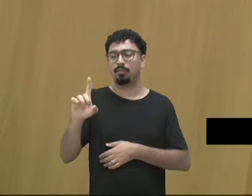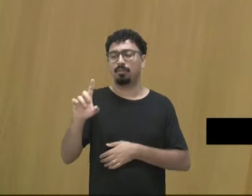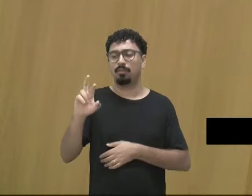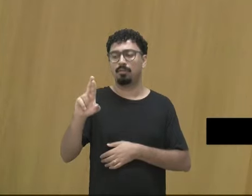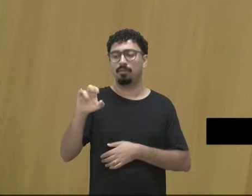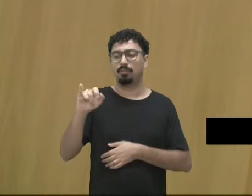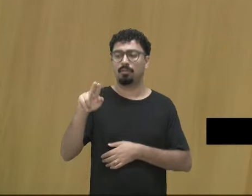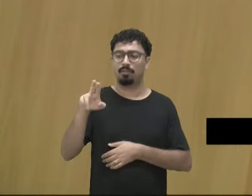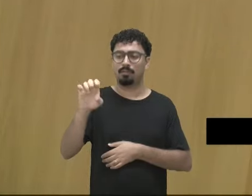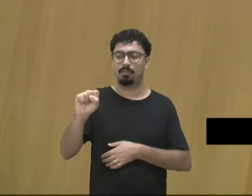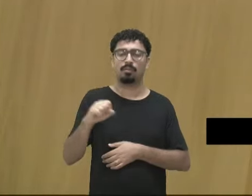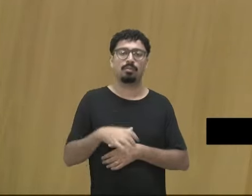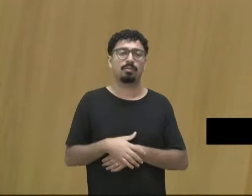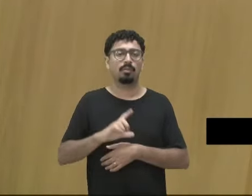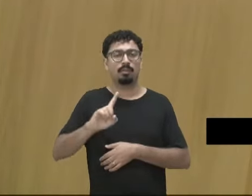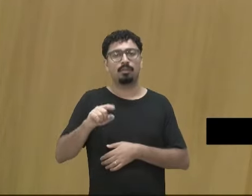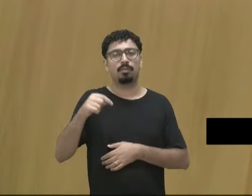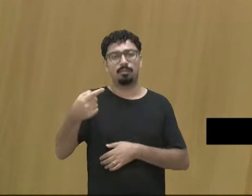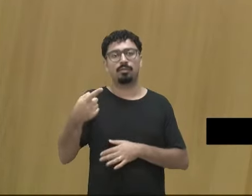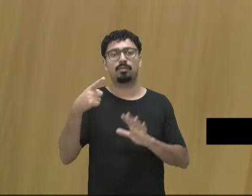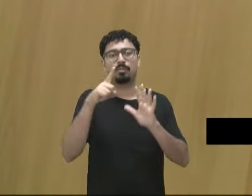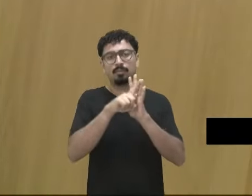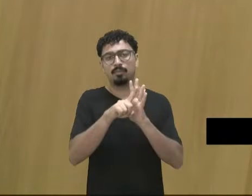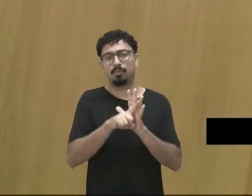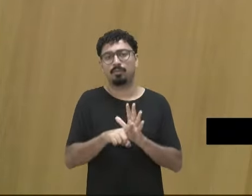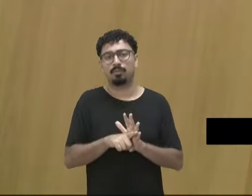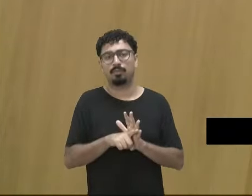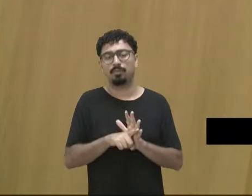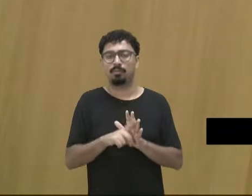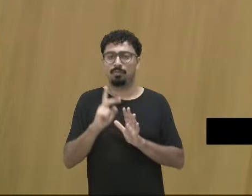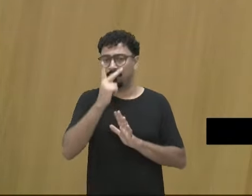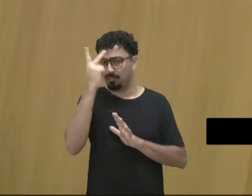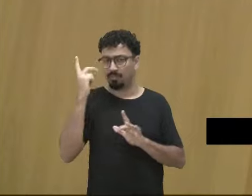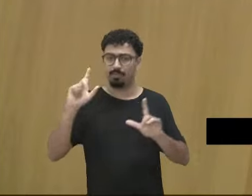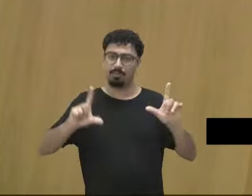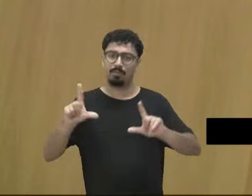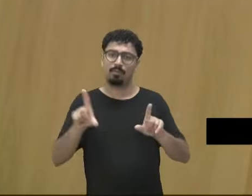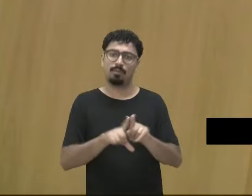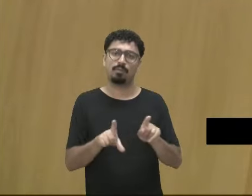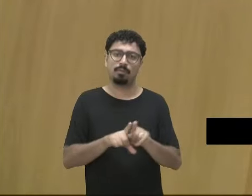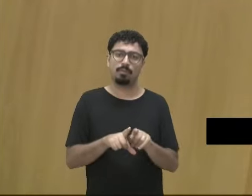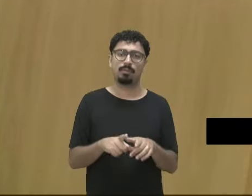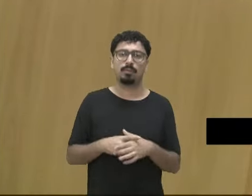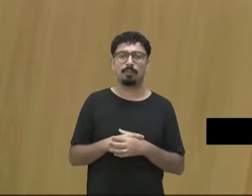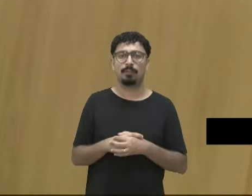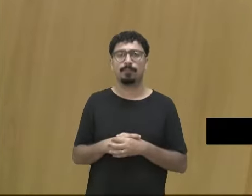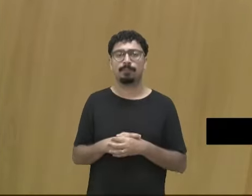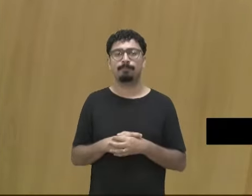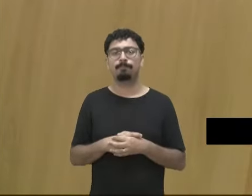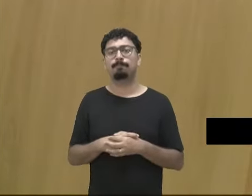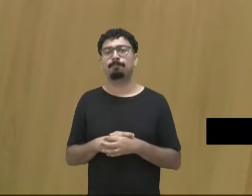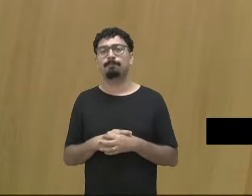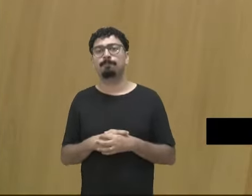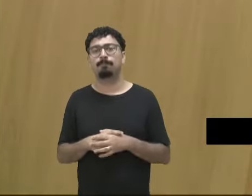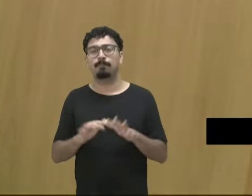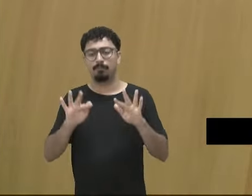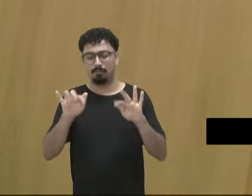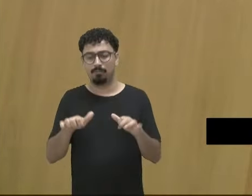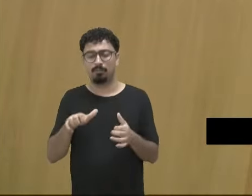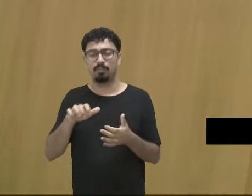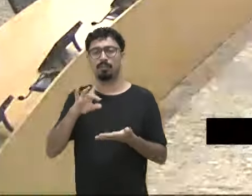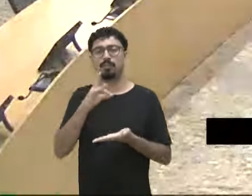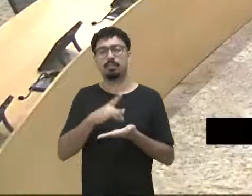fazer o uso da palavra e, posteriormente, as perguntas dos telespectadores. Gostaria de encerrar as inscrições